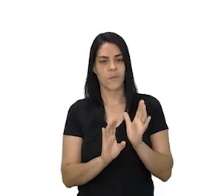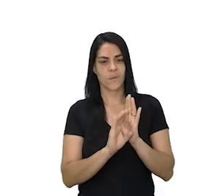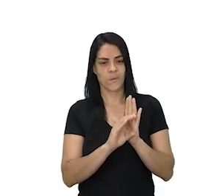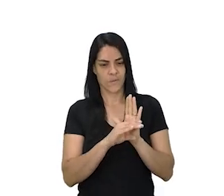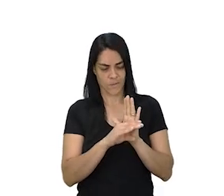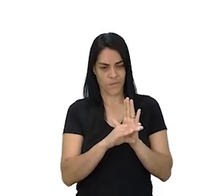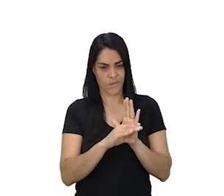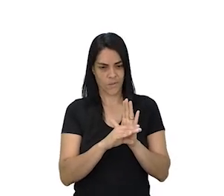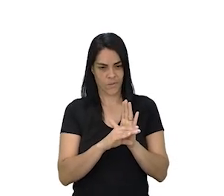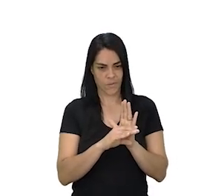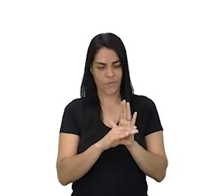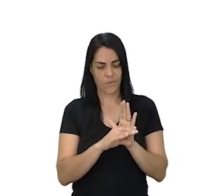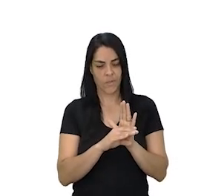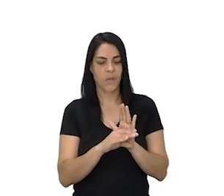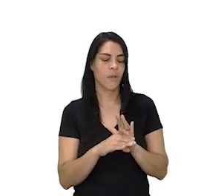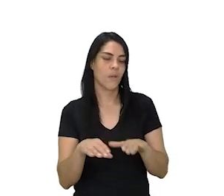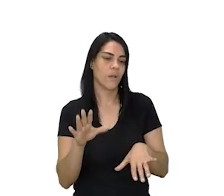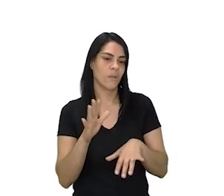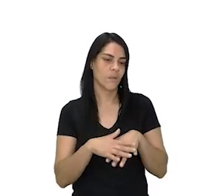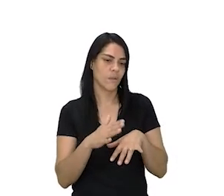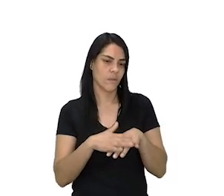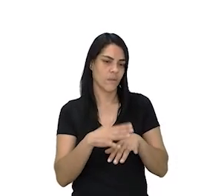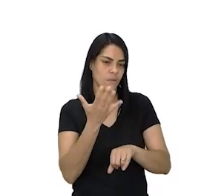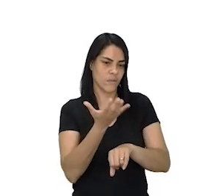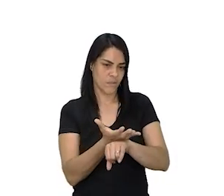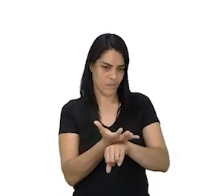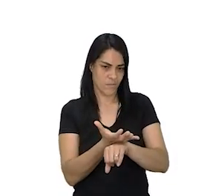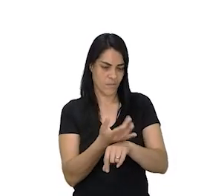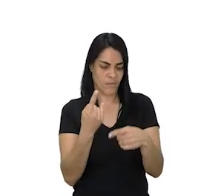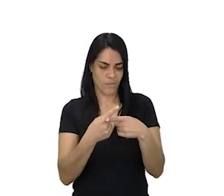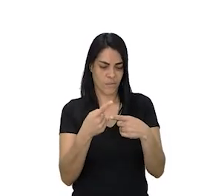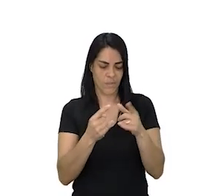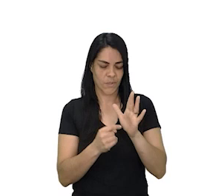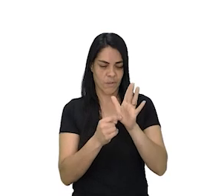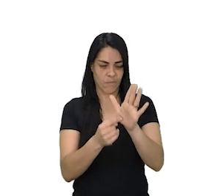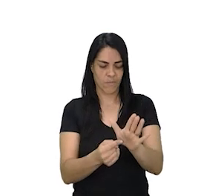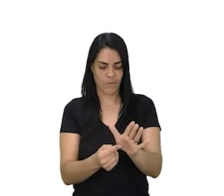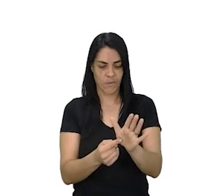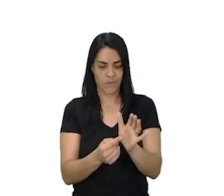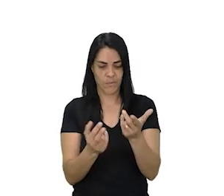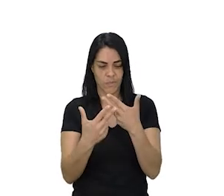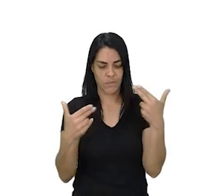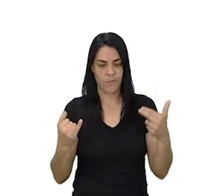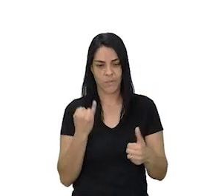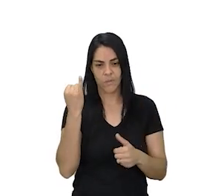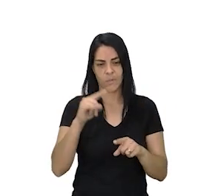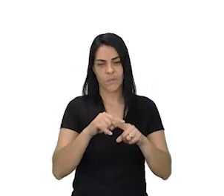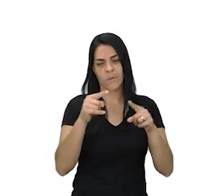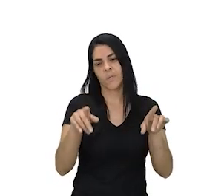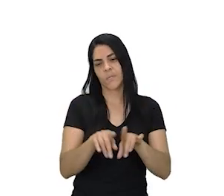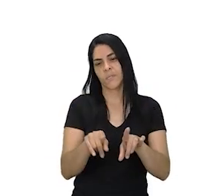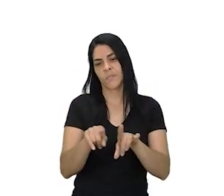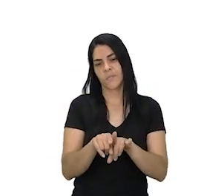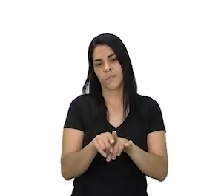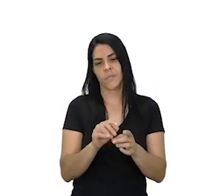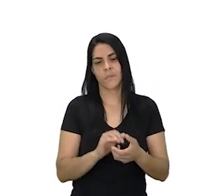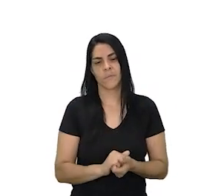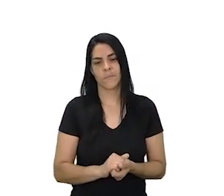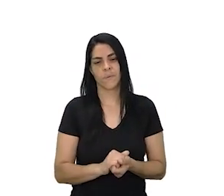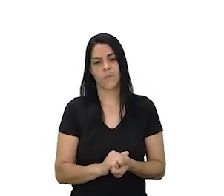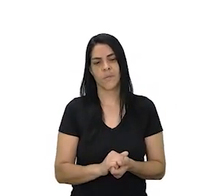de matemática, porque a gente traz elementos que são importantes, mas, ao mesmo tempo, ele é um conceito que